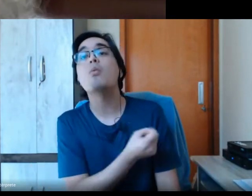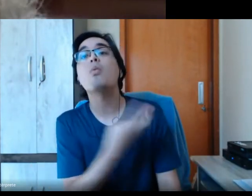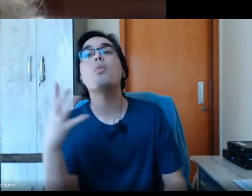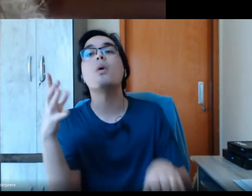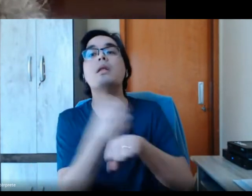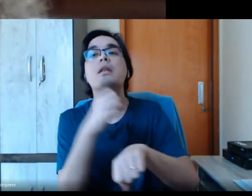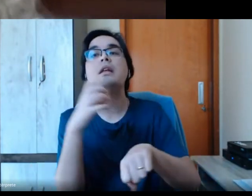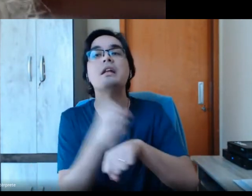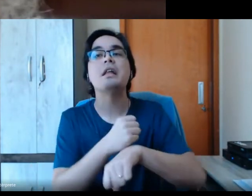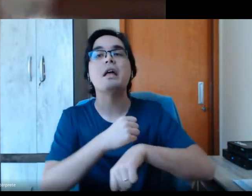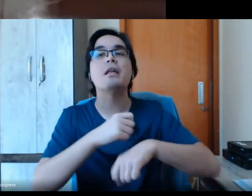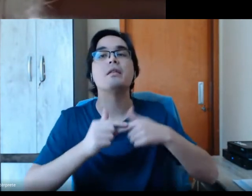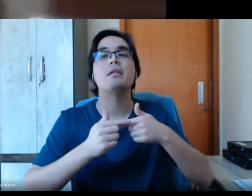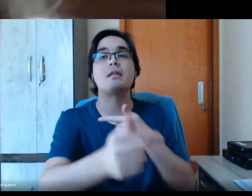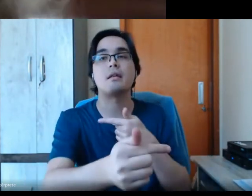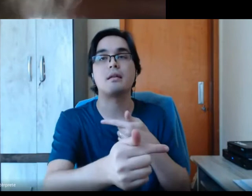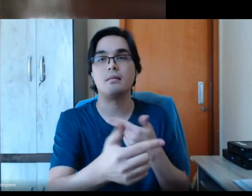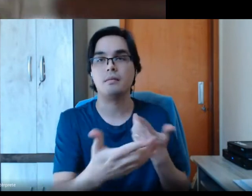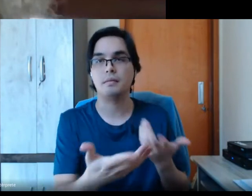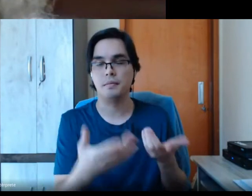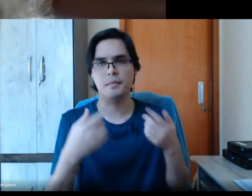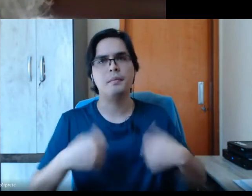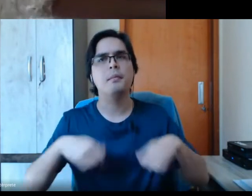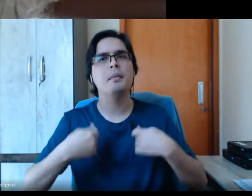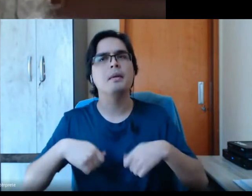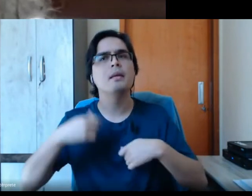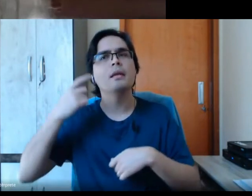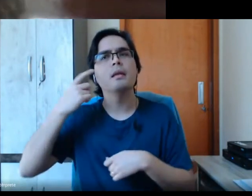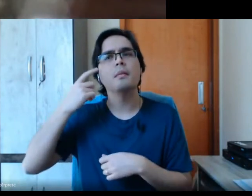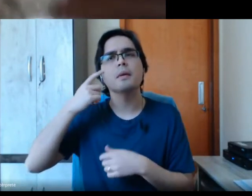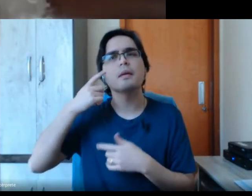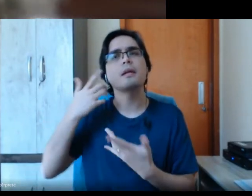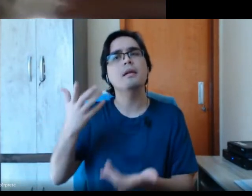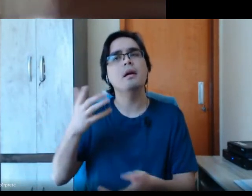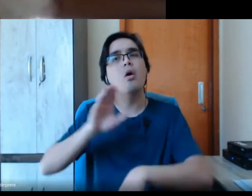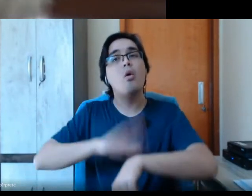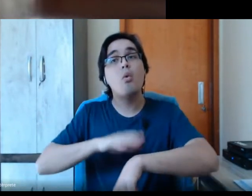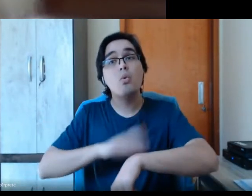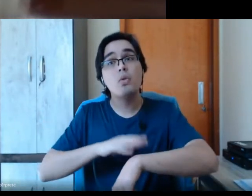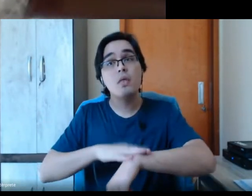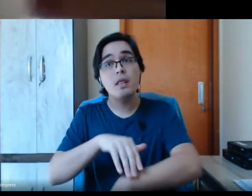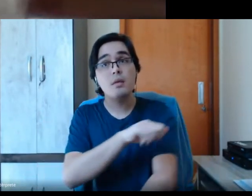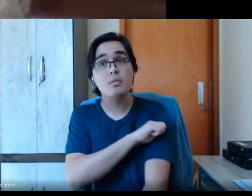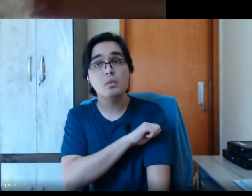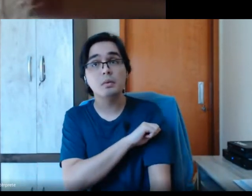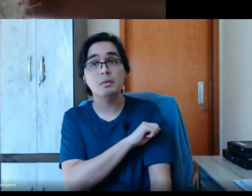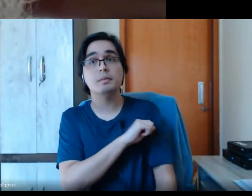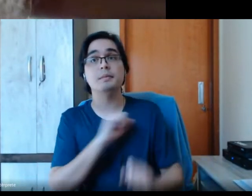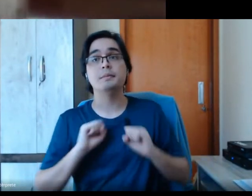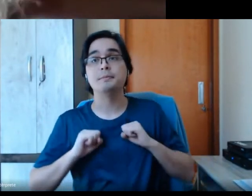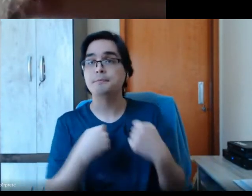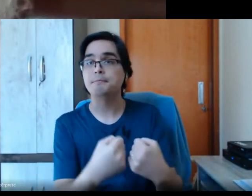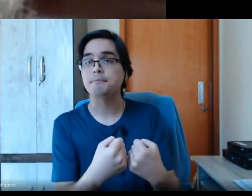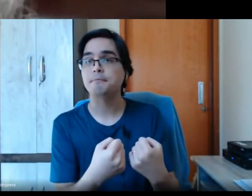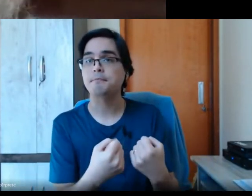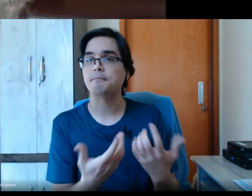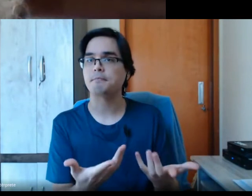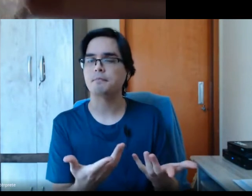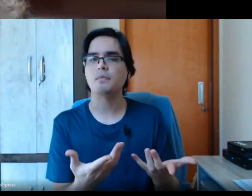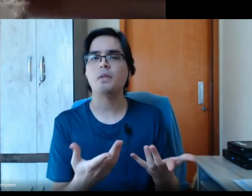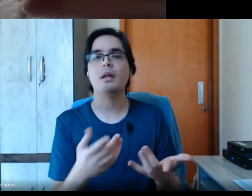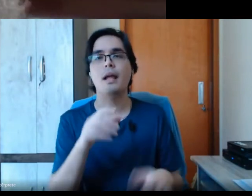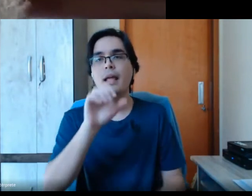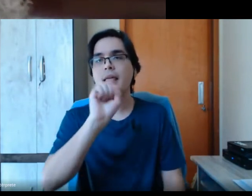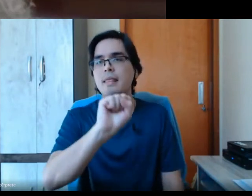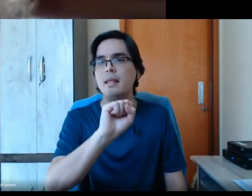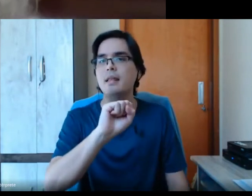momento? Vai abrir canal de dúvidas, por exemplo. Essas 4 horas síncronas, vamos pensar, não precisa ser